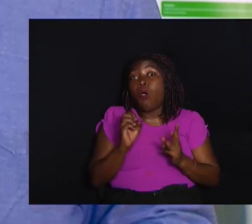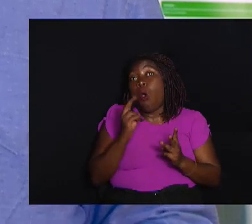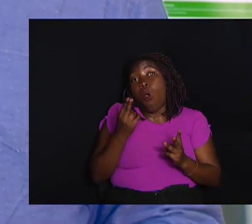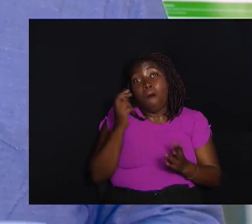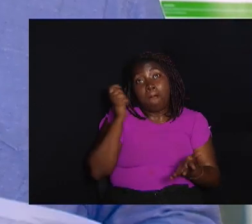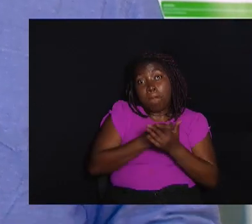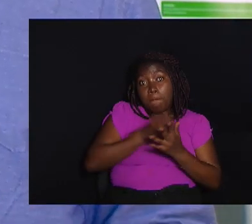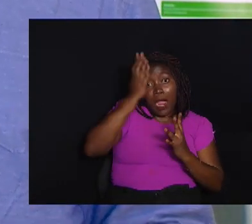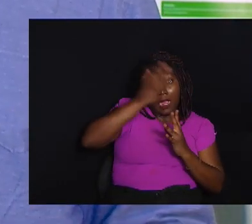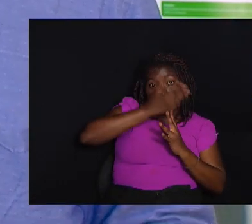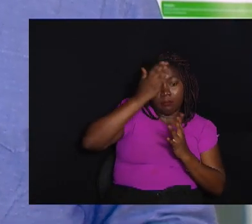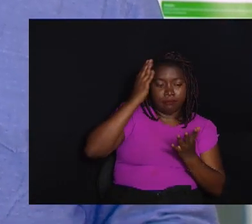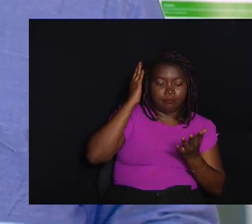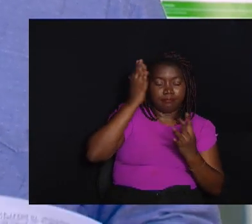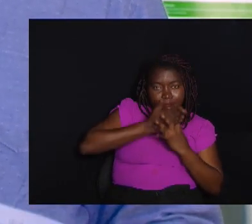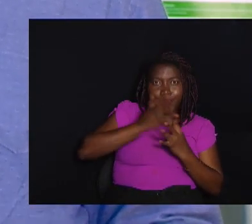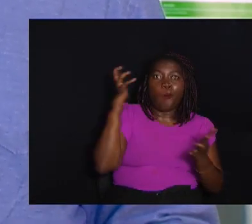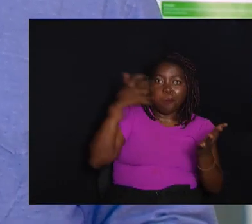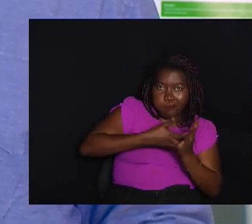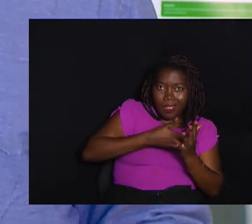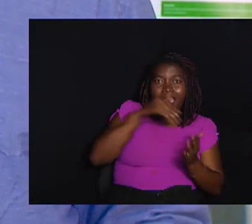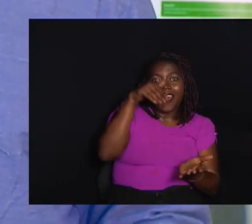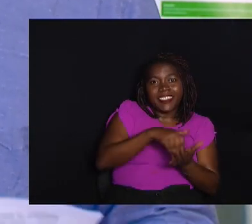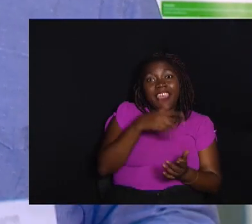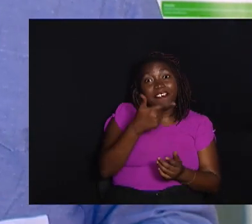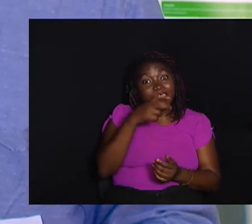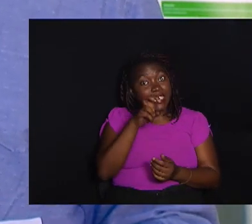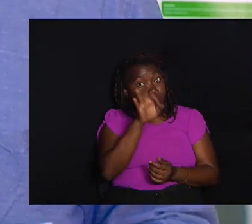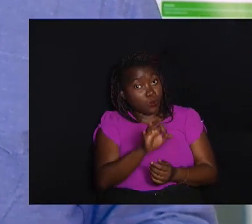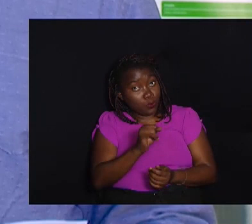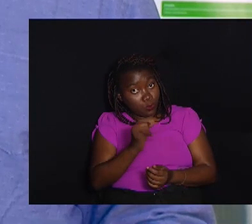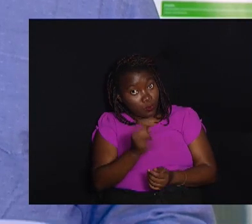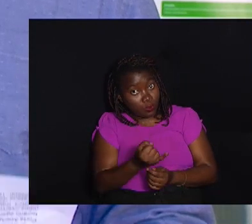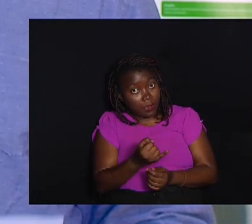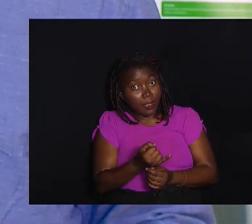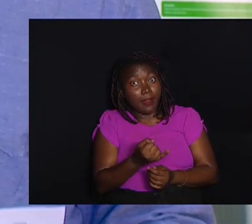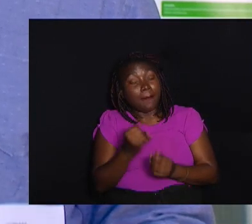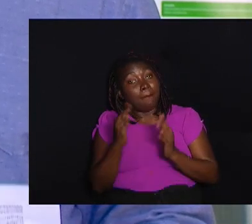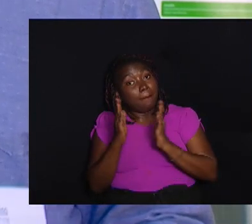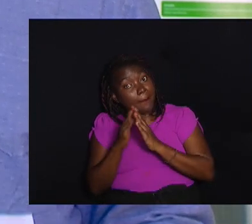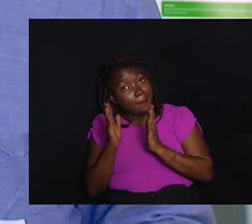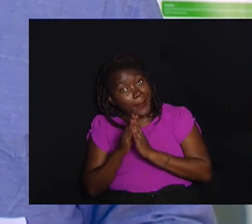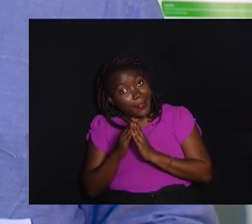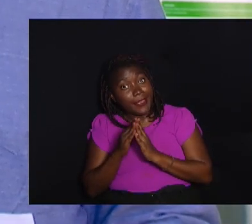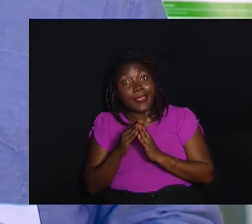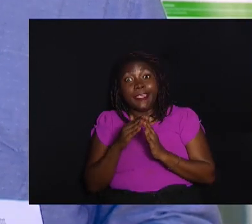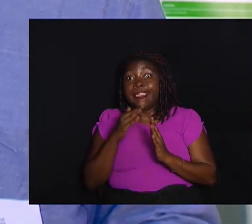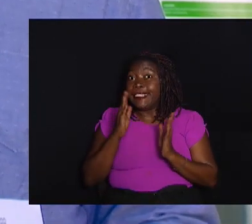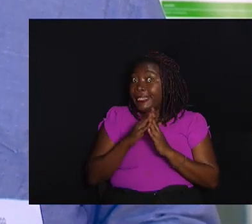parcela única até o dia 25 de janeiro para não residenciais e para os residenciais até o dia 9 de